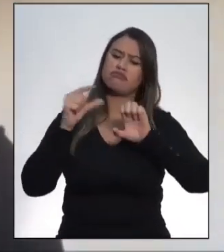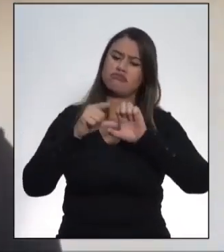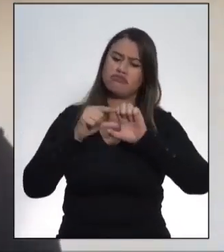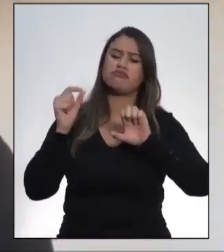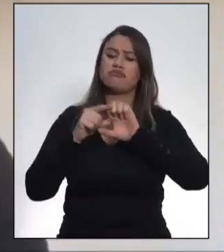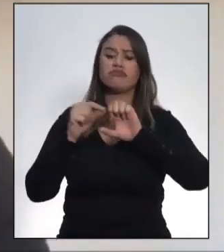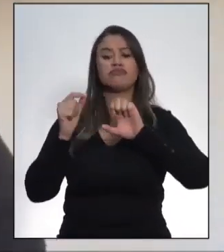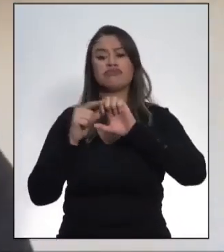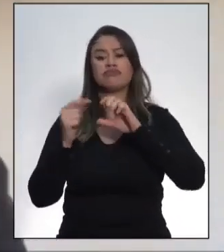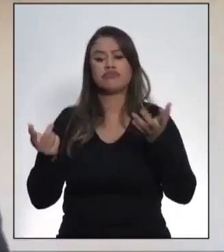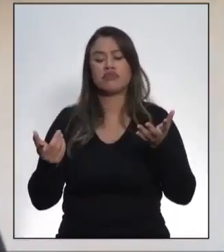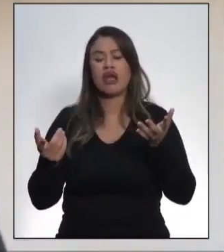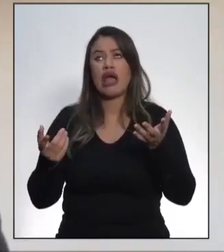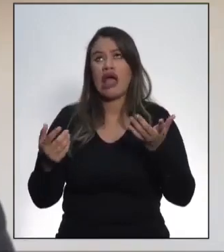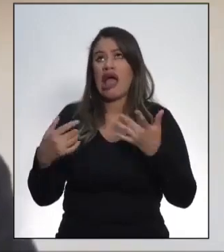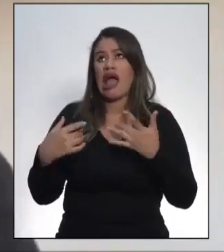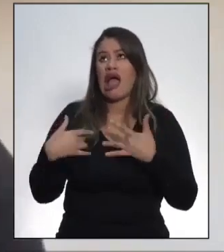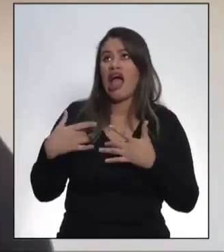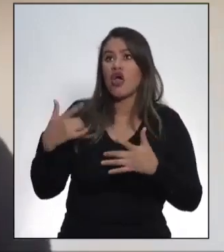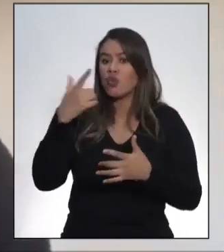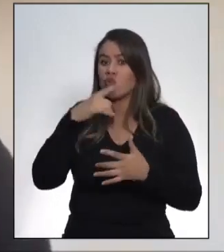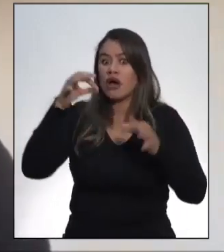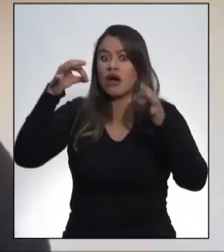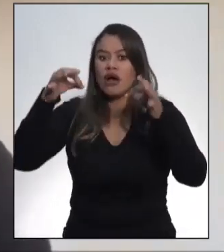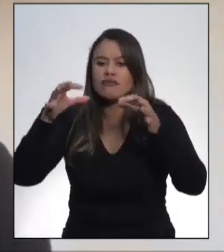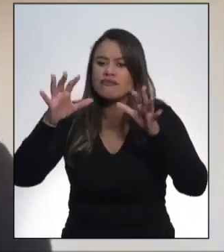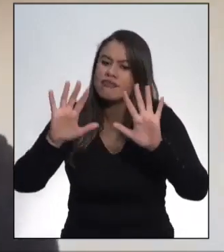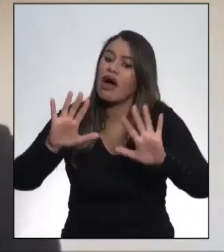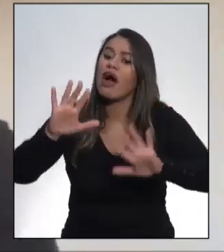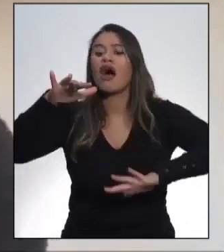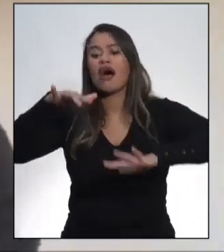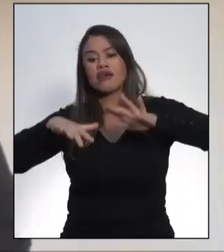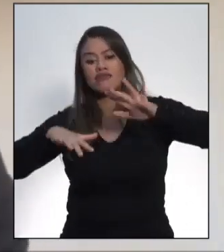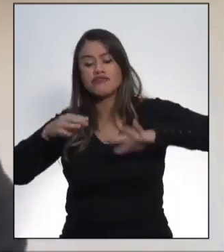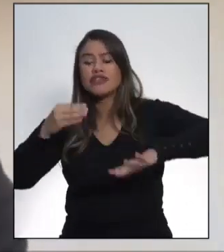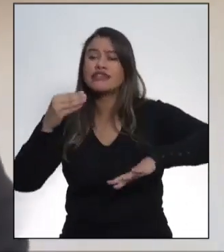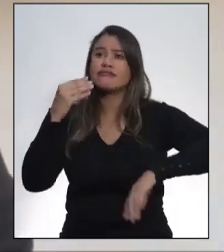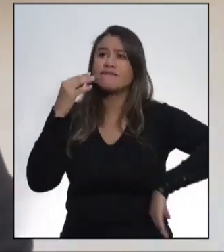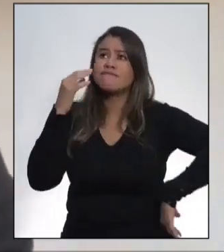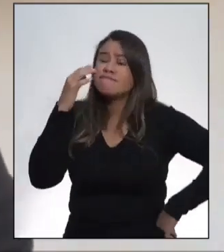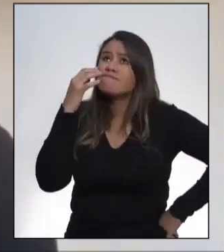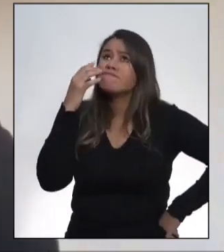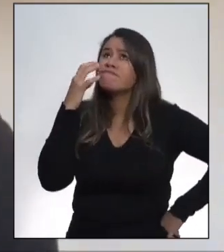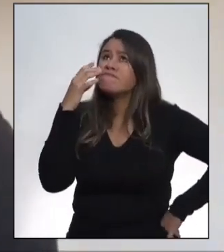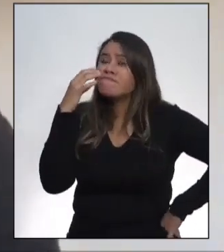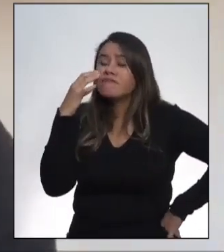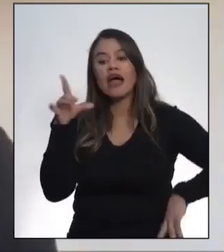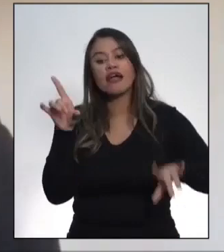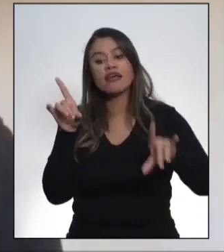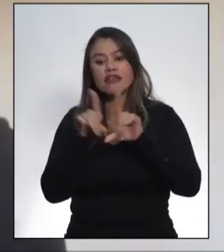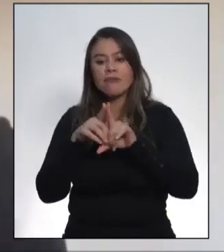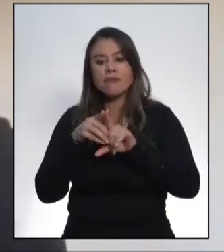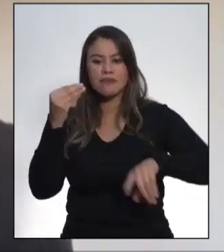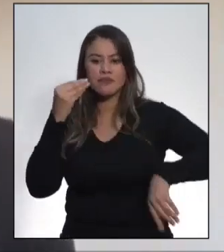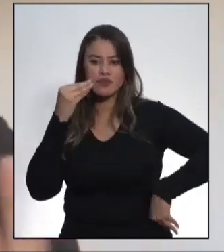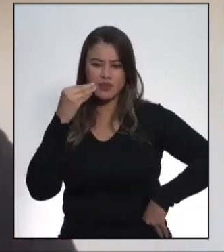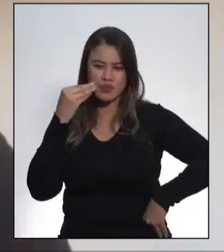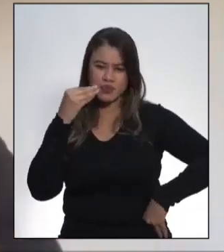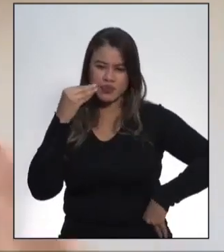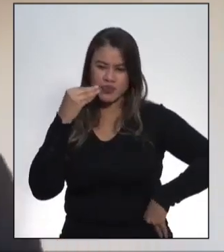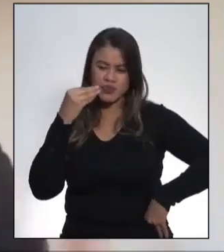sempre existe incerteza, sempre existe muita experimentação. Mas, no geral,